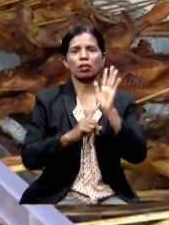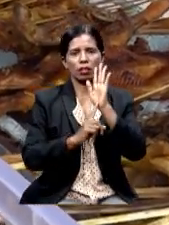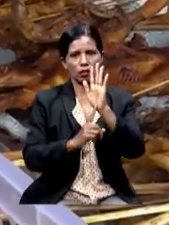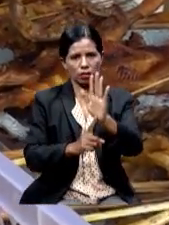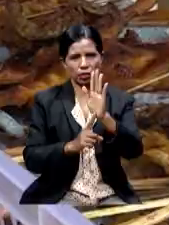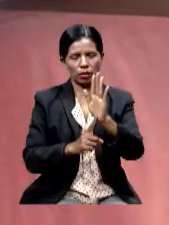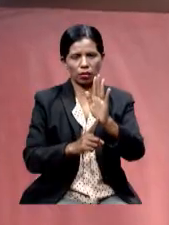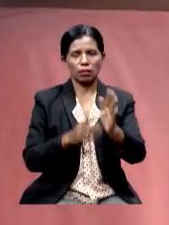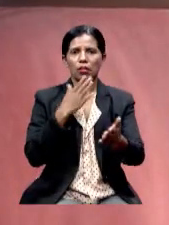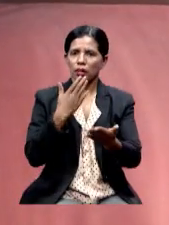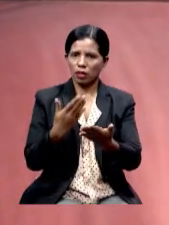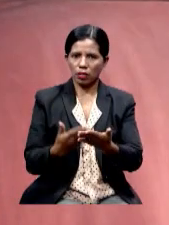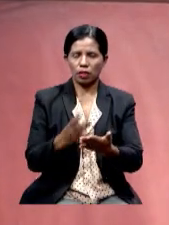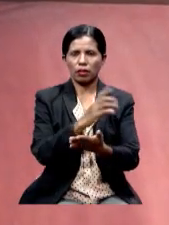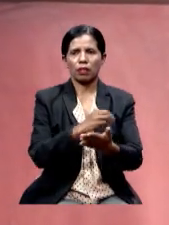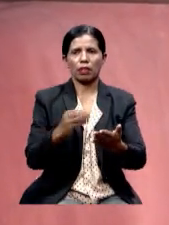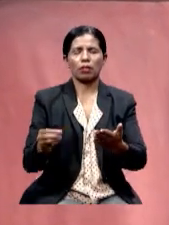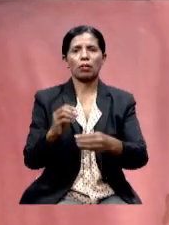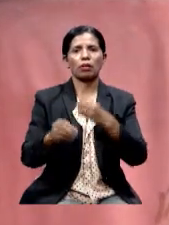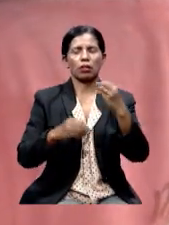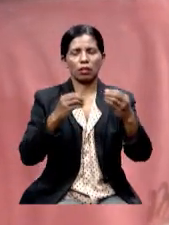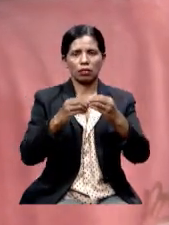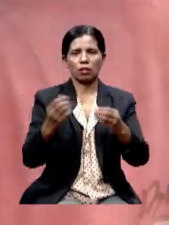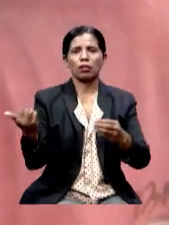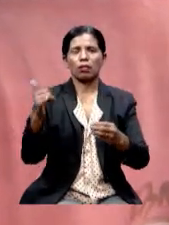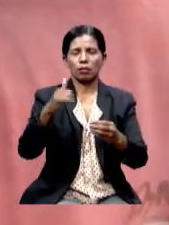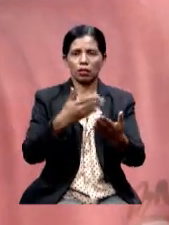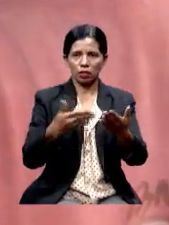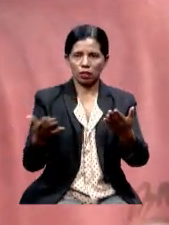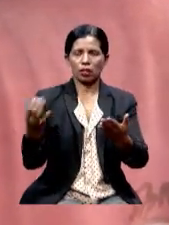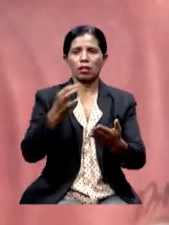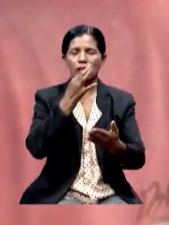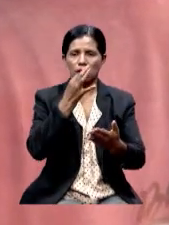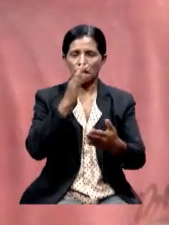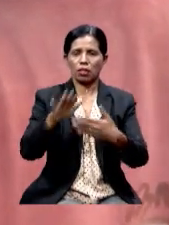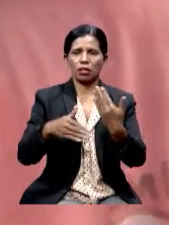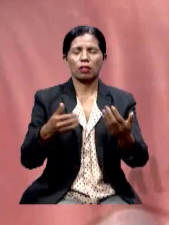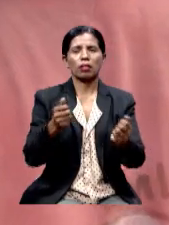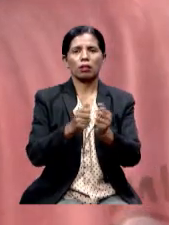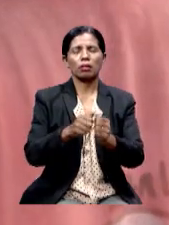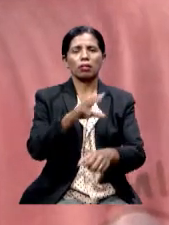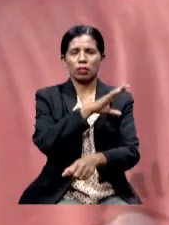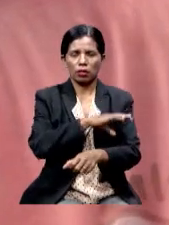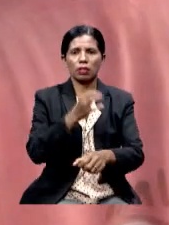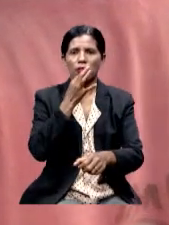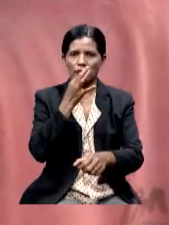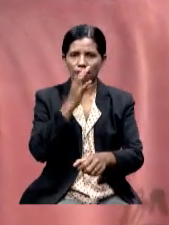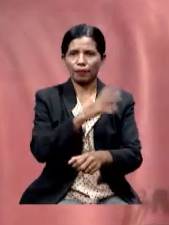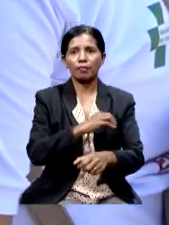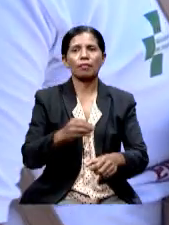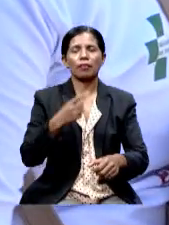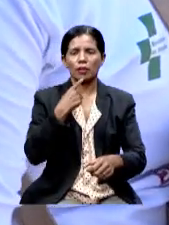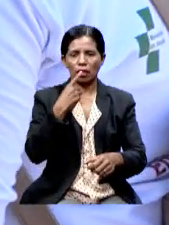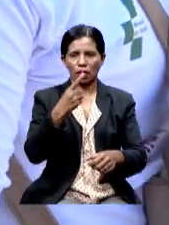nebe acessível mundialmente relaciona o alimentação, produção alimentar no segurança alimentar. Codex e una ne padrão